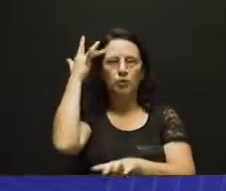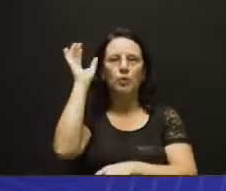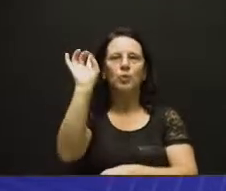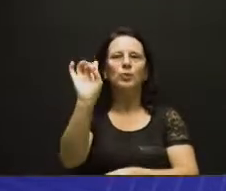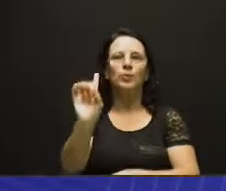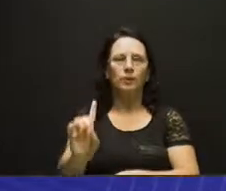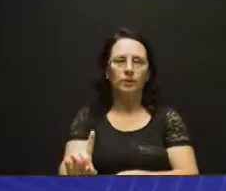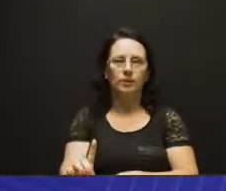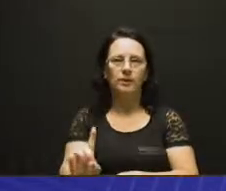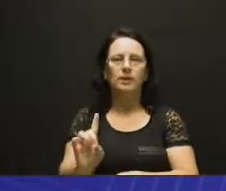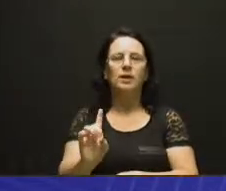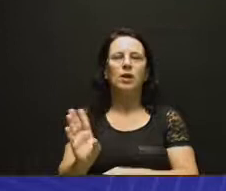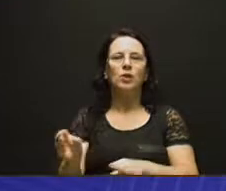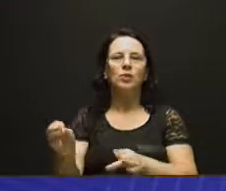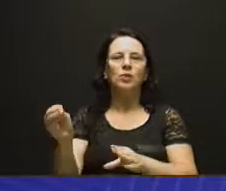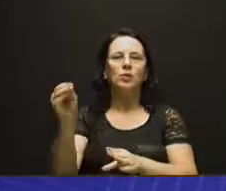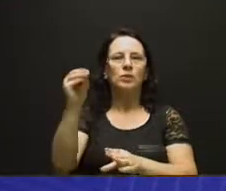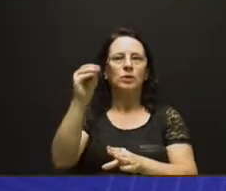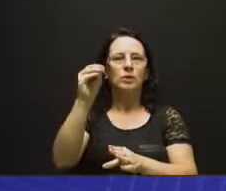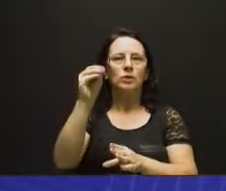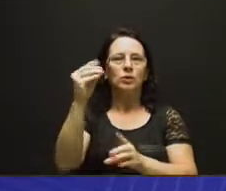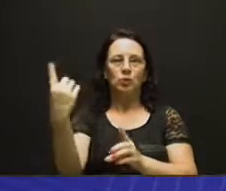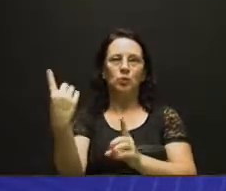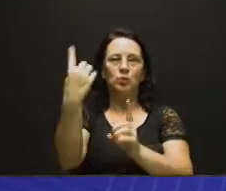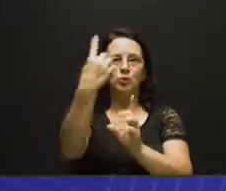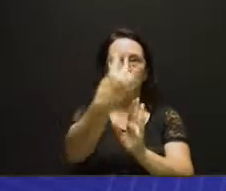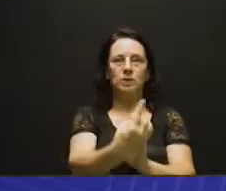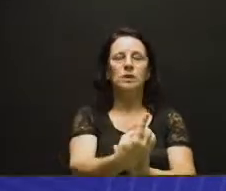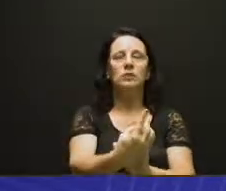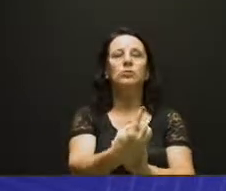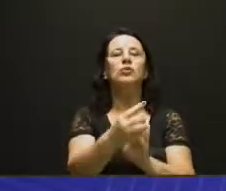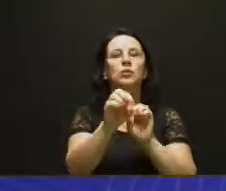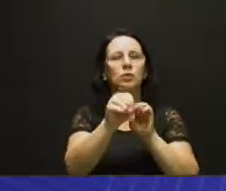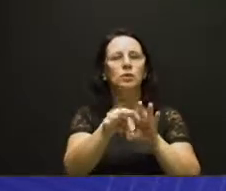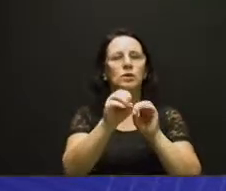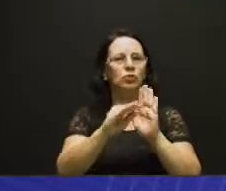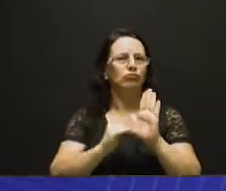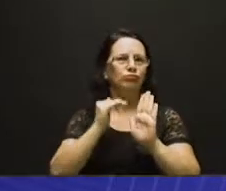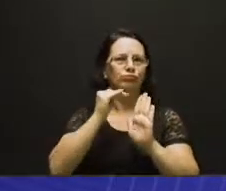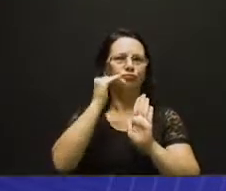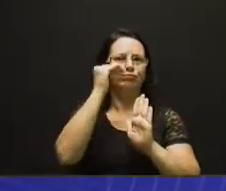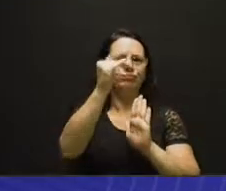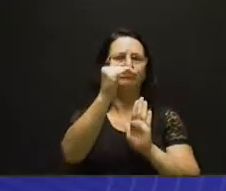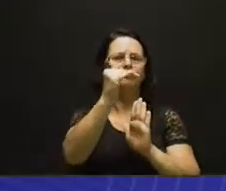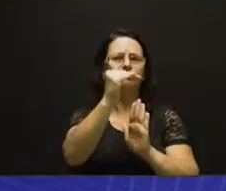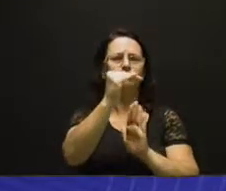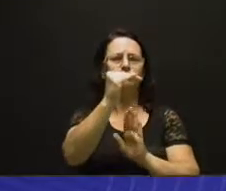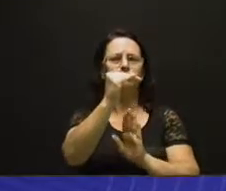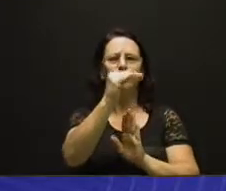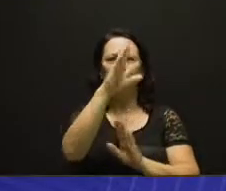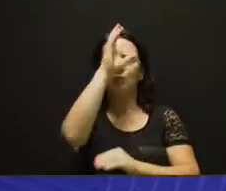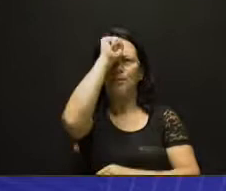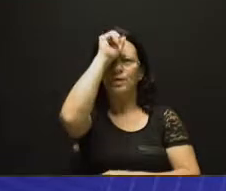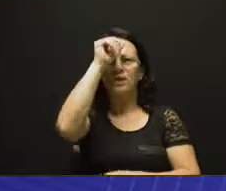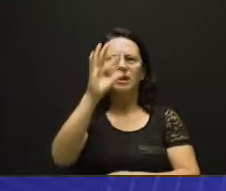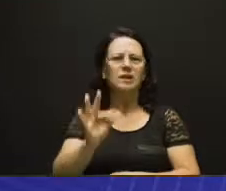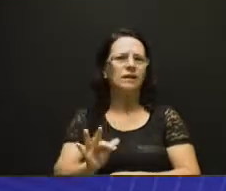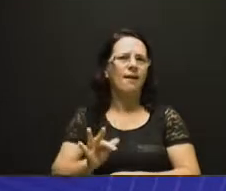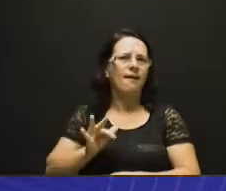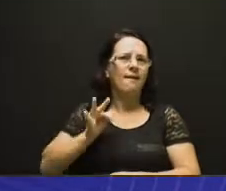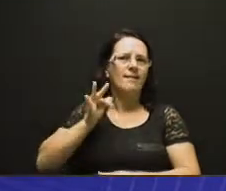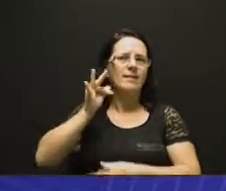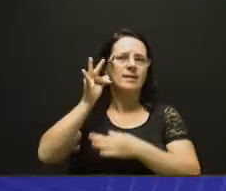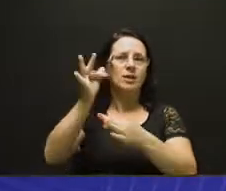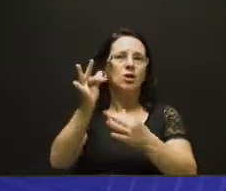deficiência inserida no ensino regular em todos os níveis de aprendizado ao longo de toda a vida de forma a